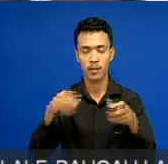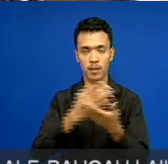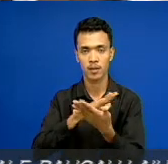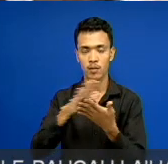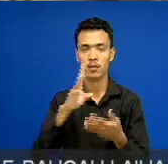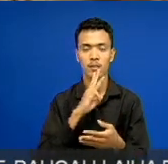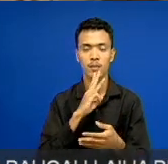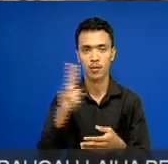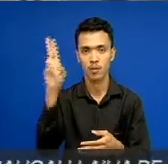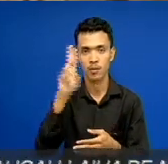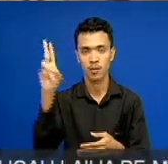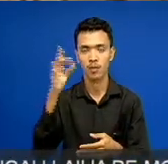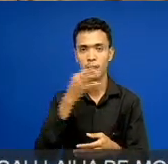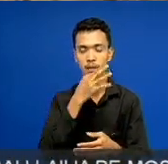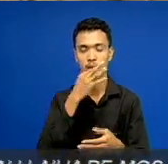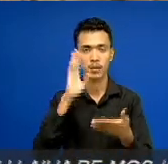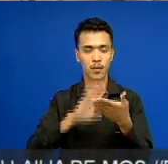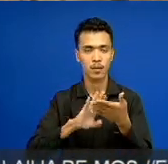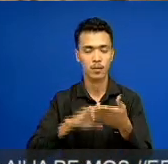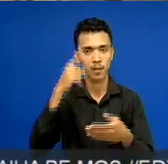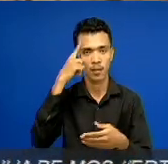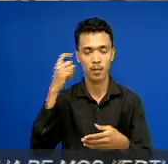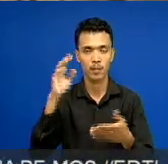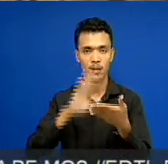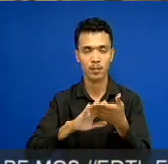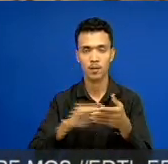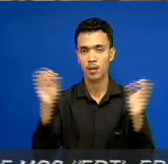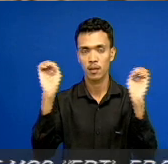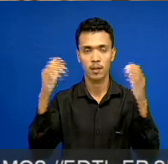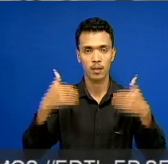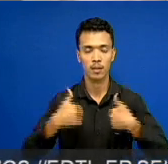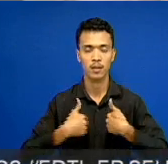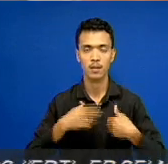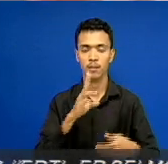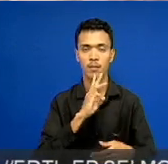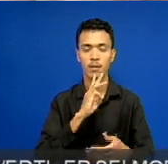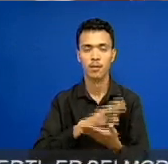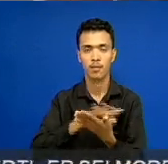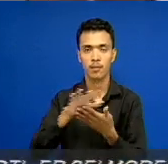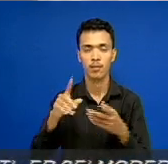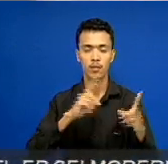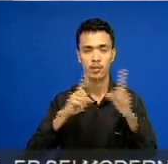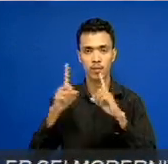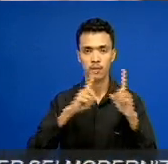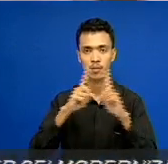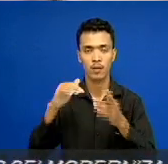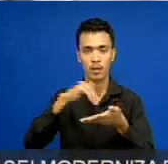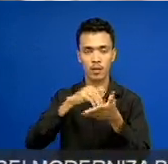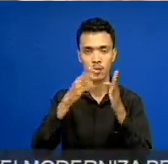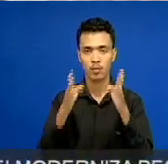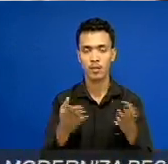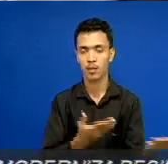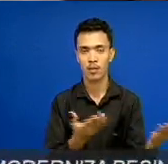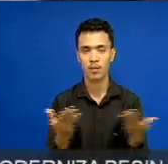onde utiliza o programa merenda escolar, também Escola Nela e Rebemos. Marquita Araújo Freitas explica, estudante